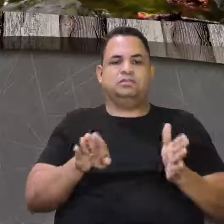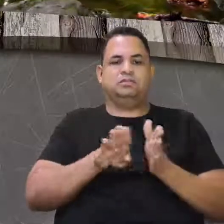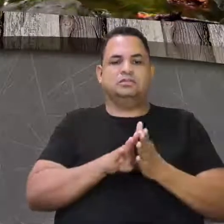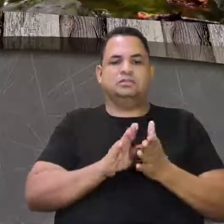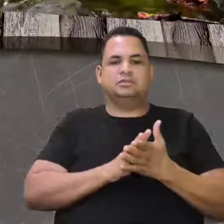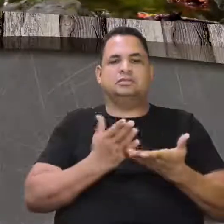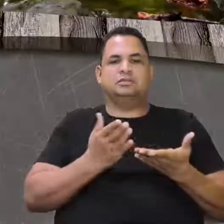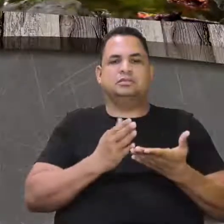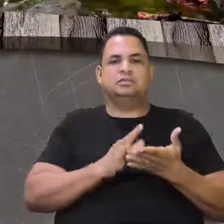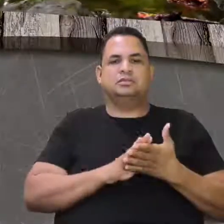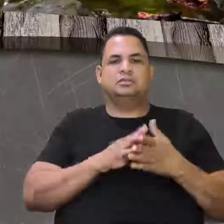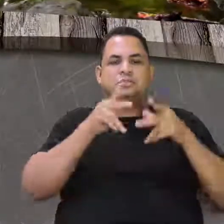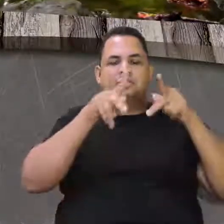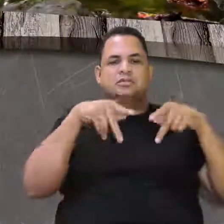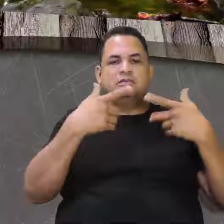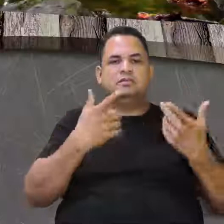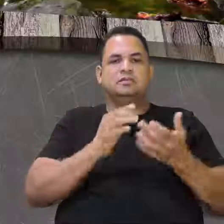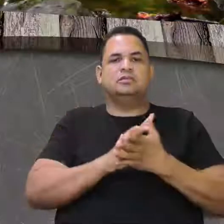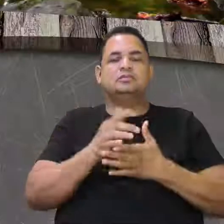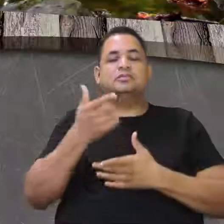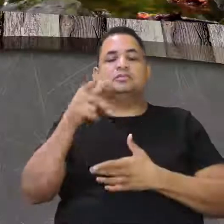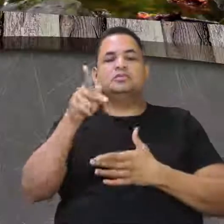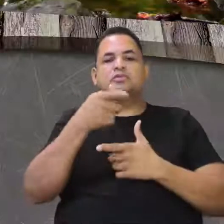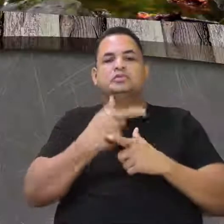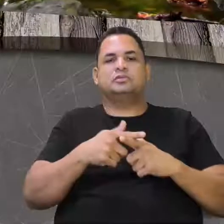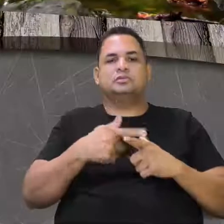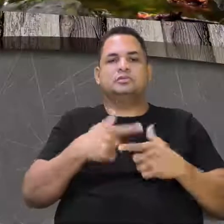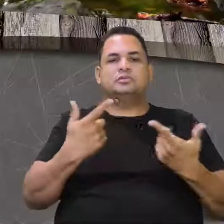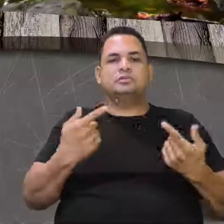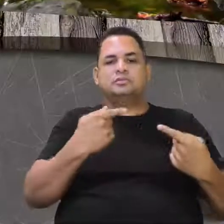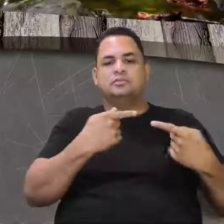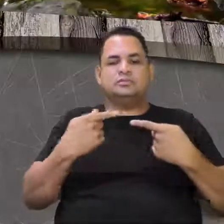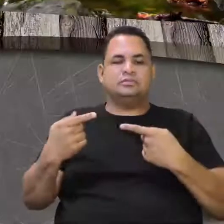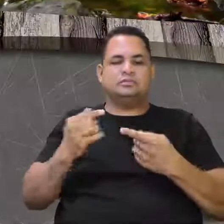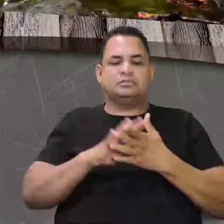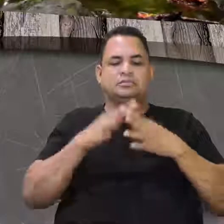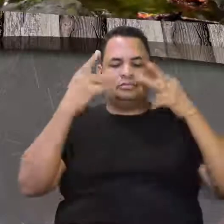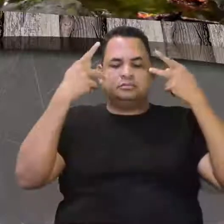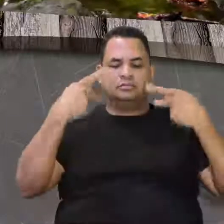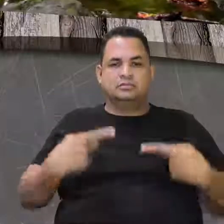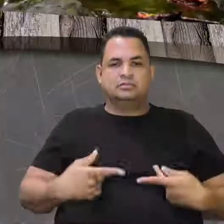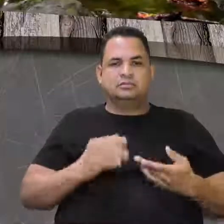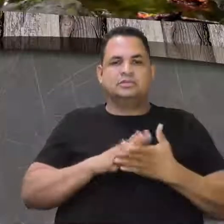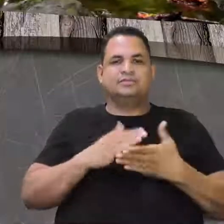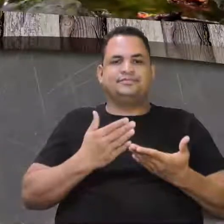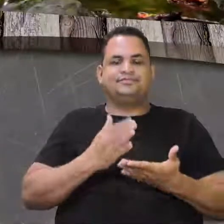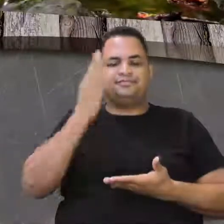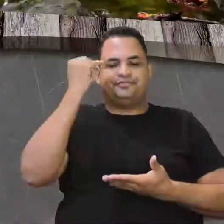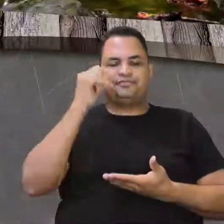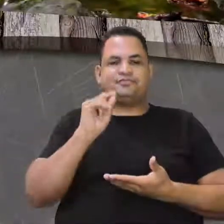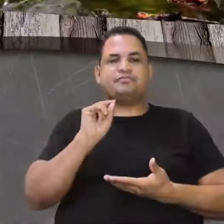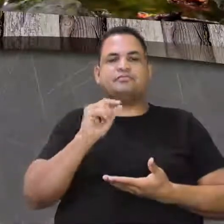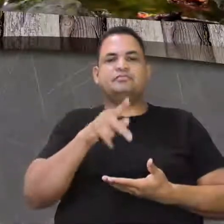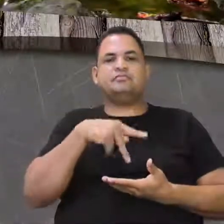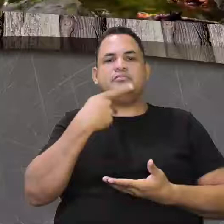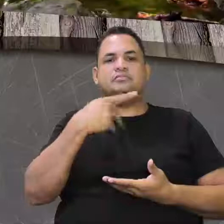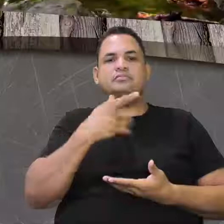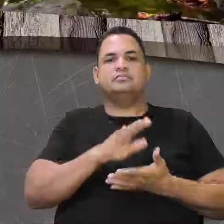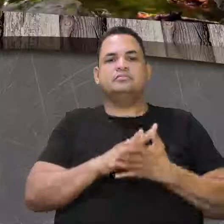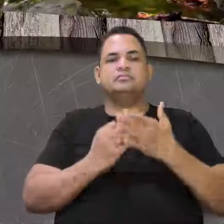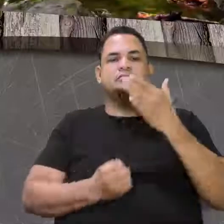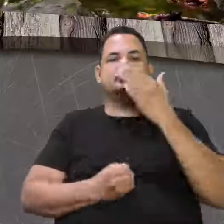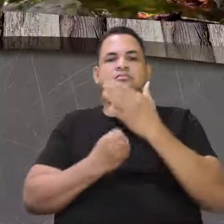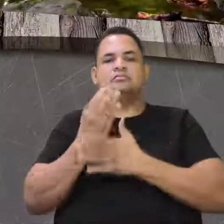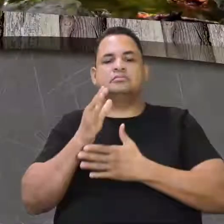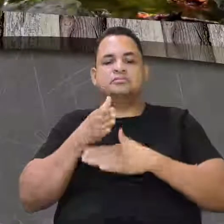civilização, outras problemáticas relacionadas diretamente ao ser humano, né? Você sabe do que eu estou falando, também vindas